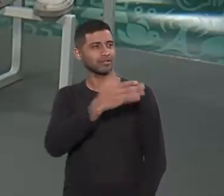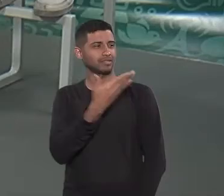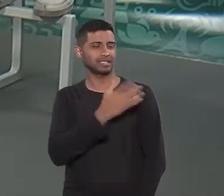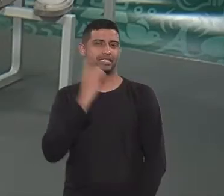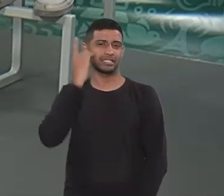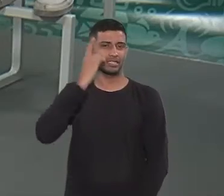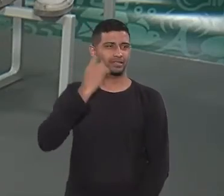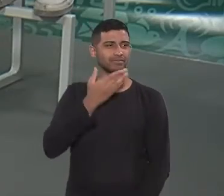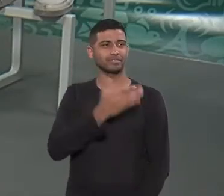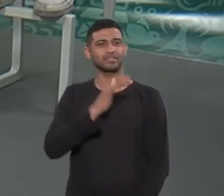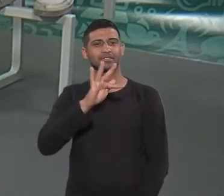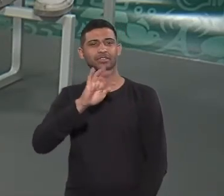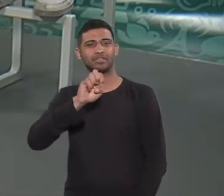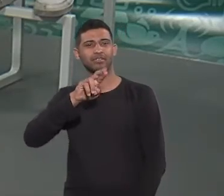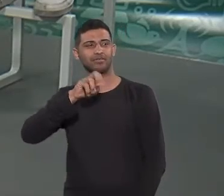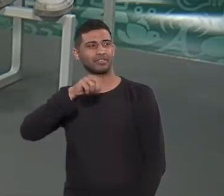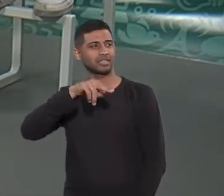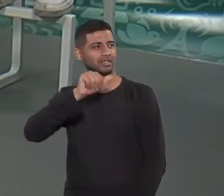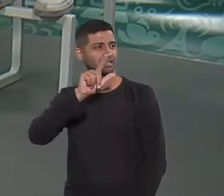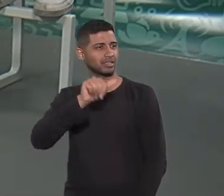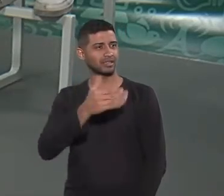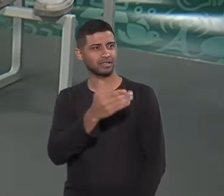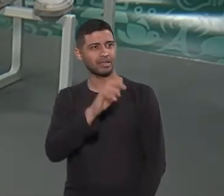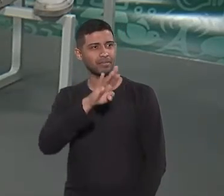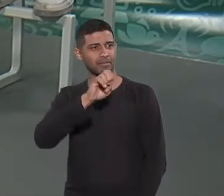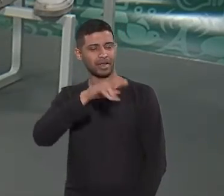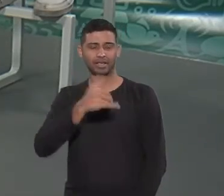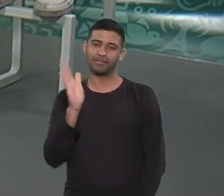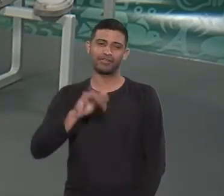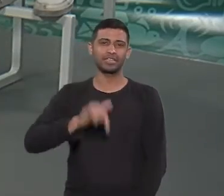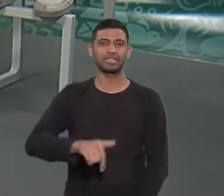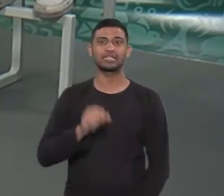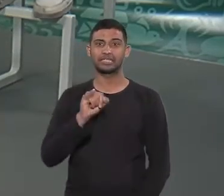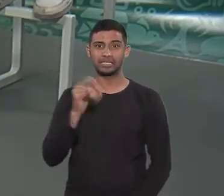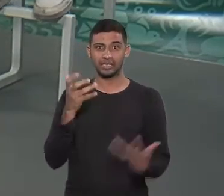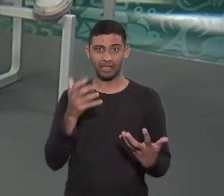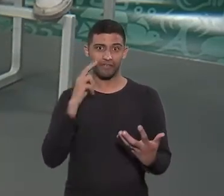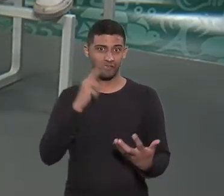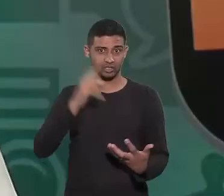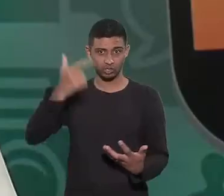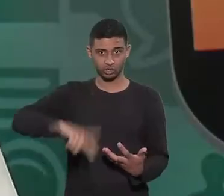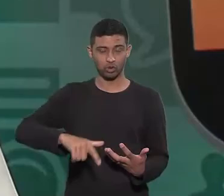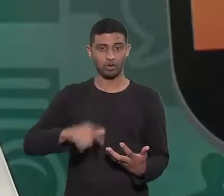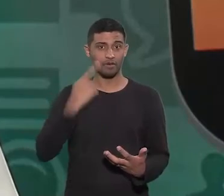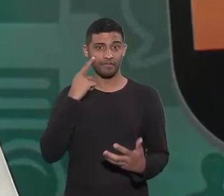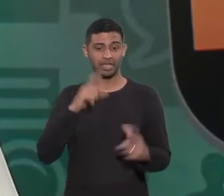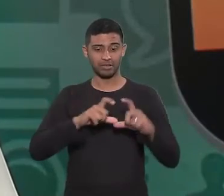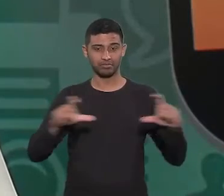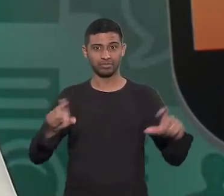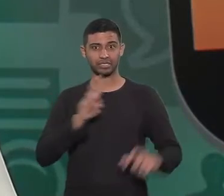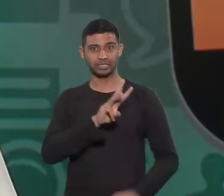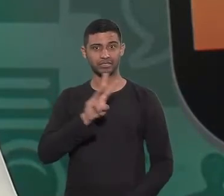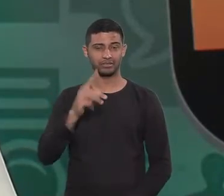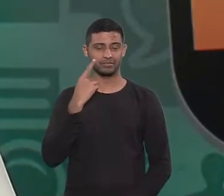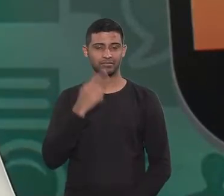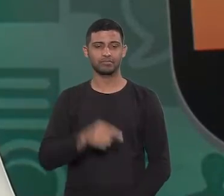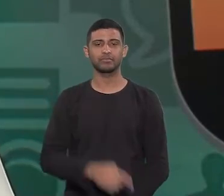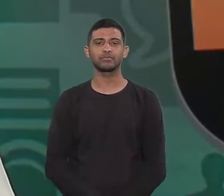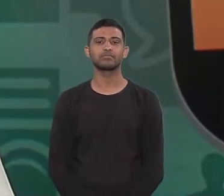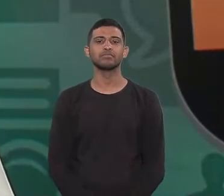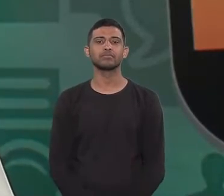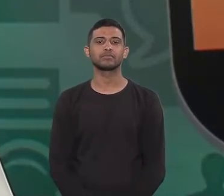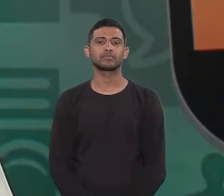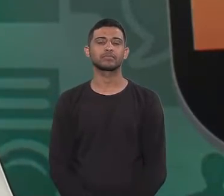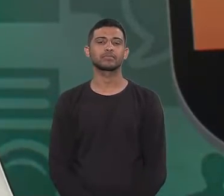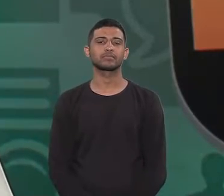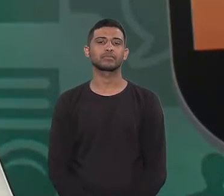Queria agradecer mais uma vez, deputada, Fernanda, Brian, obrigado por vocês terem vindo. E se você quiser rever esse programa, acesse